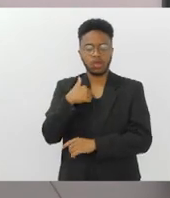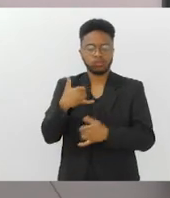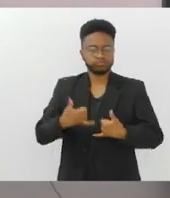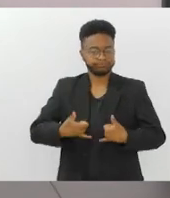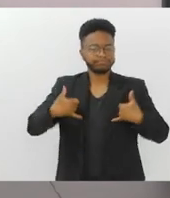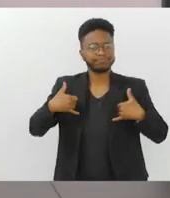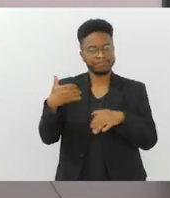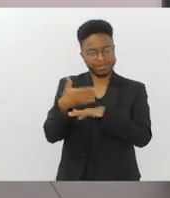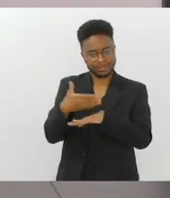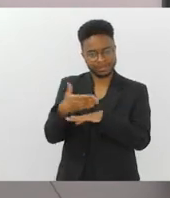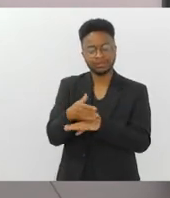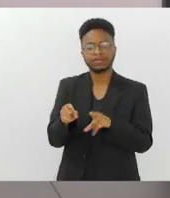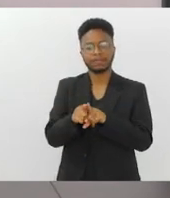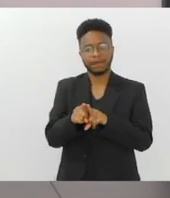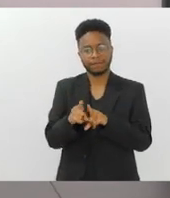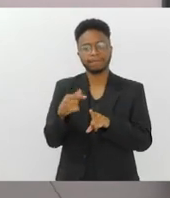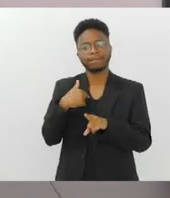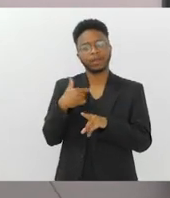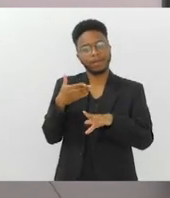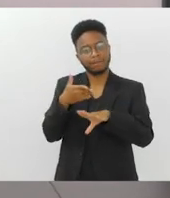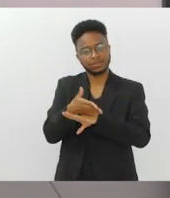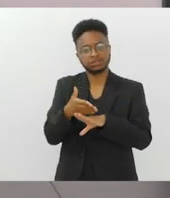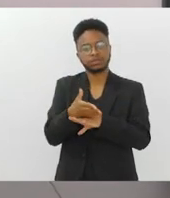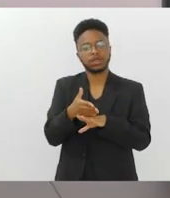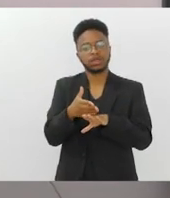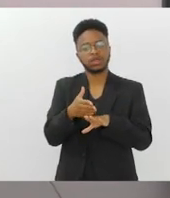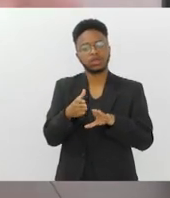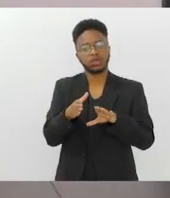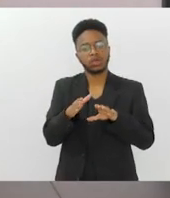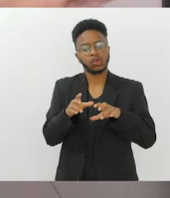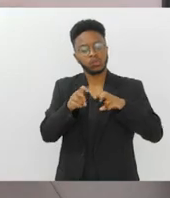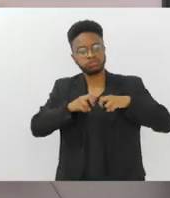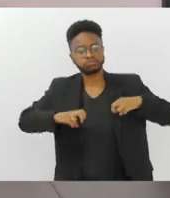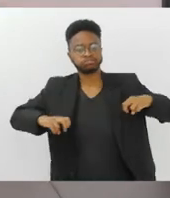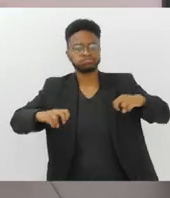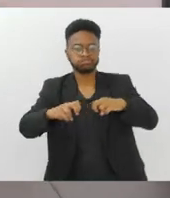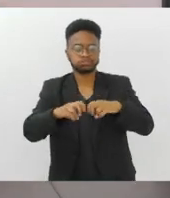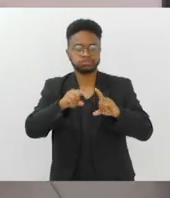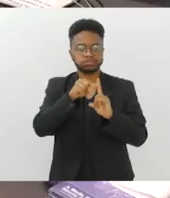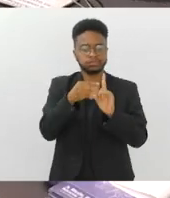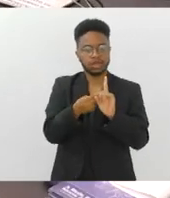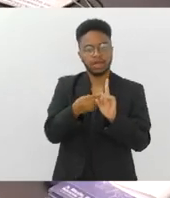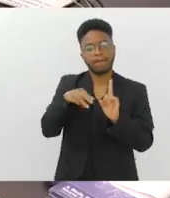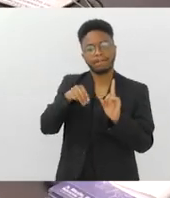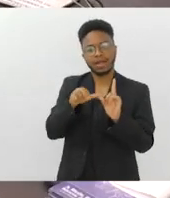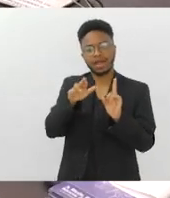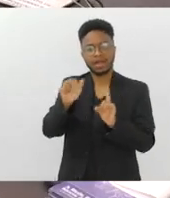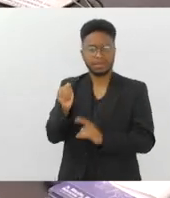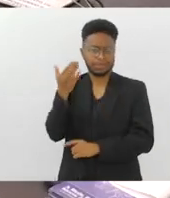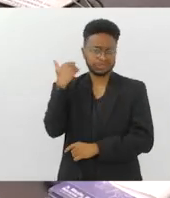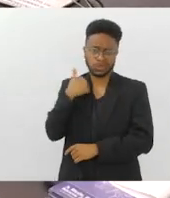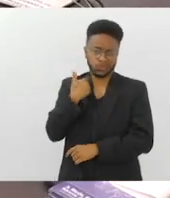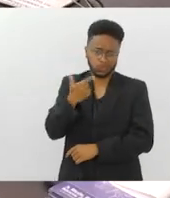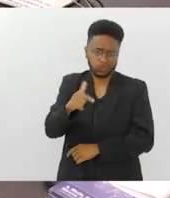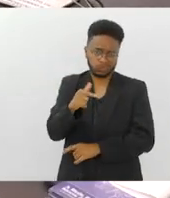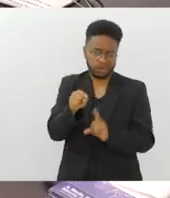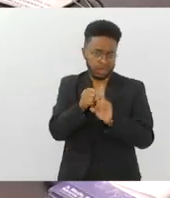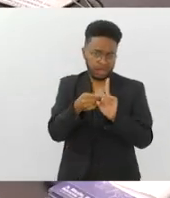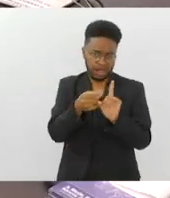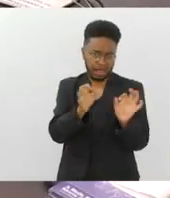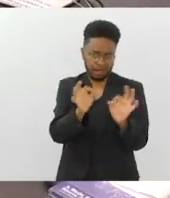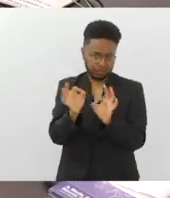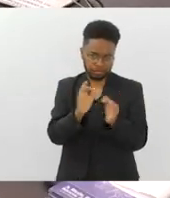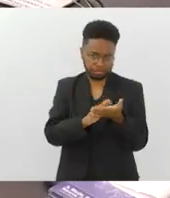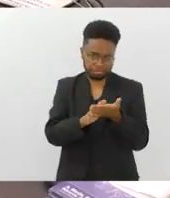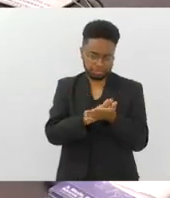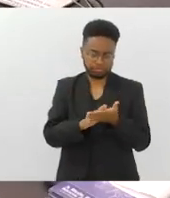inclusive participei da Roda de Gestante da Maré quando ainda nem era gestante. Então, só para vocês terem uma